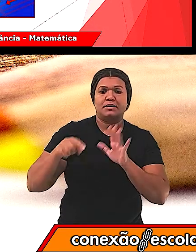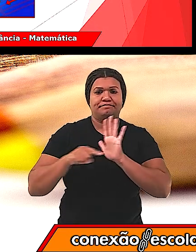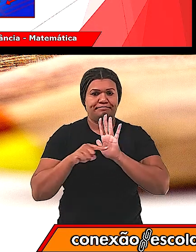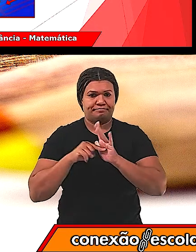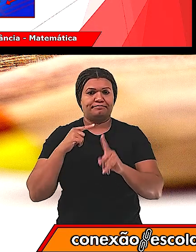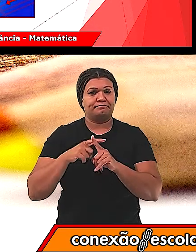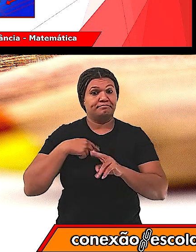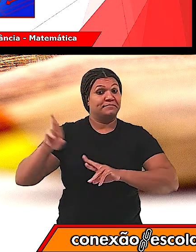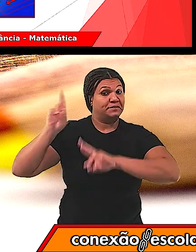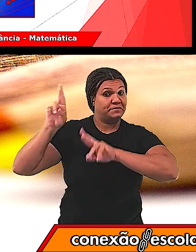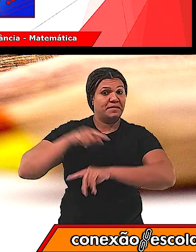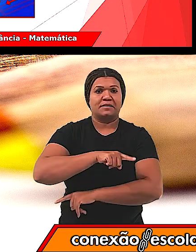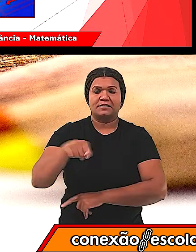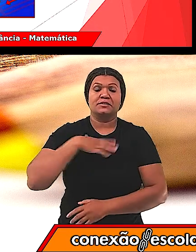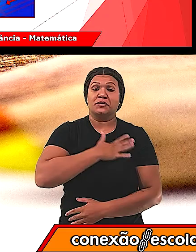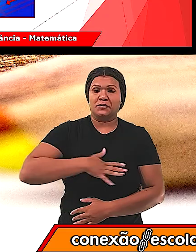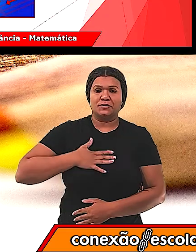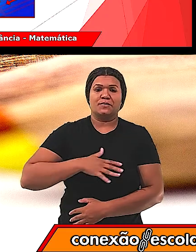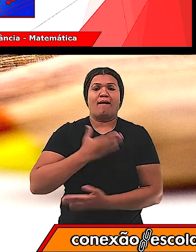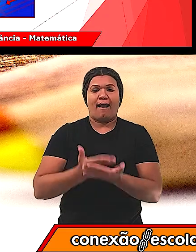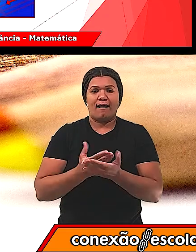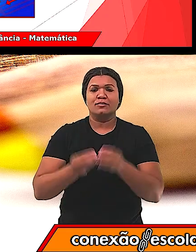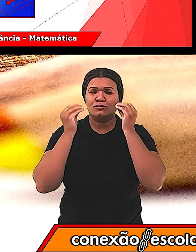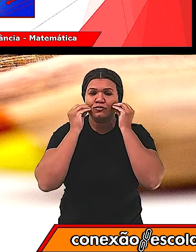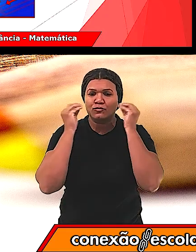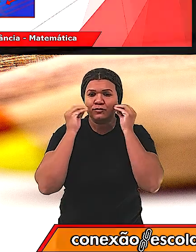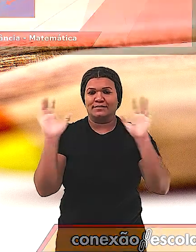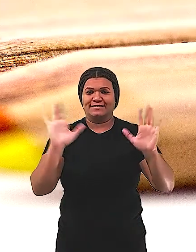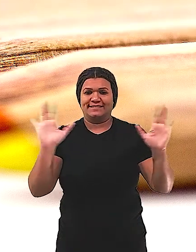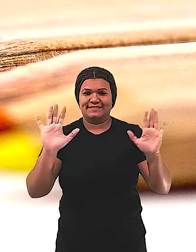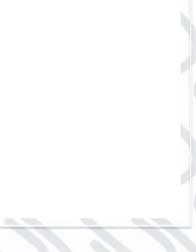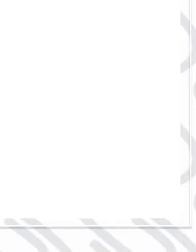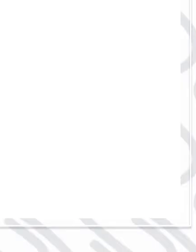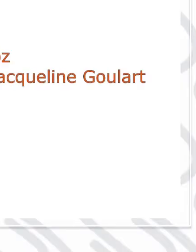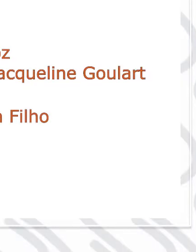Eu espero que vocês tenham gostado muito da nossa aula. Um beijo e tchau, tchau!